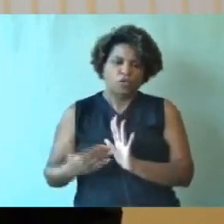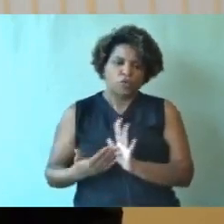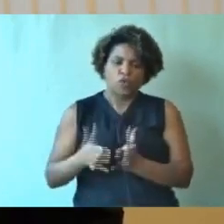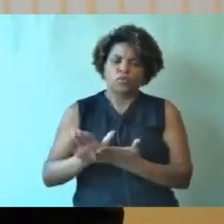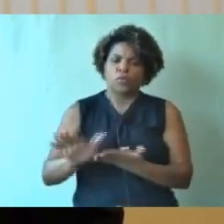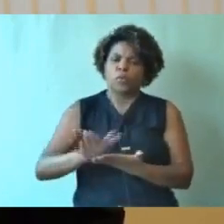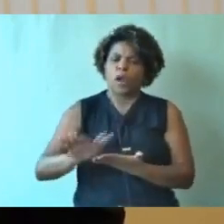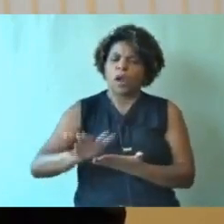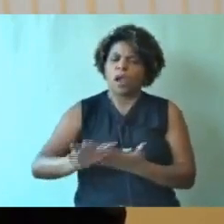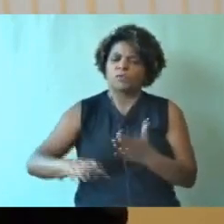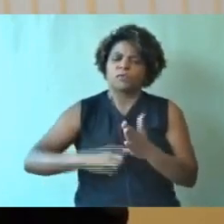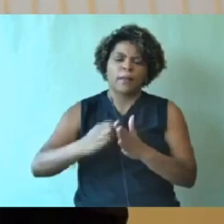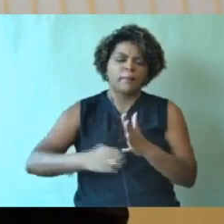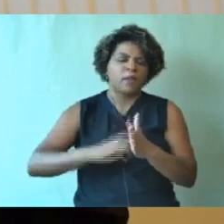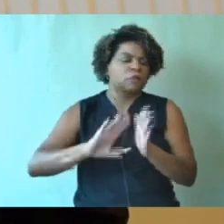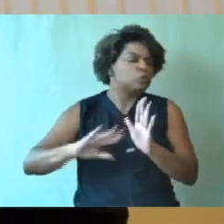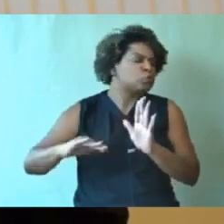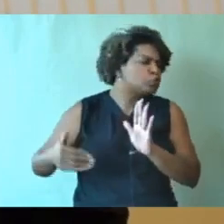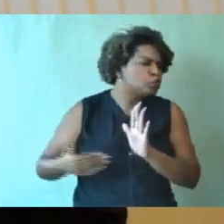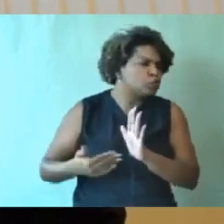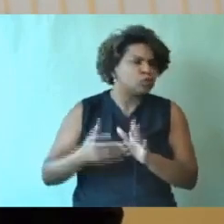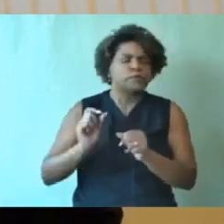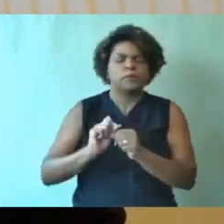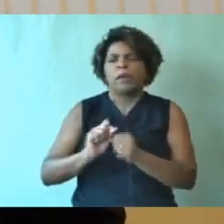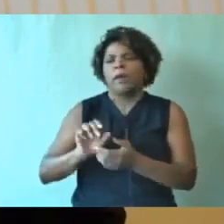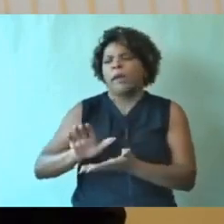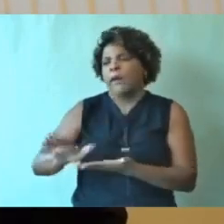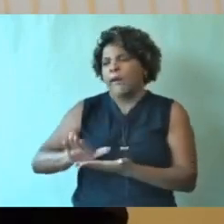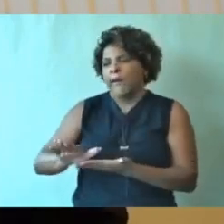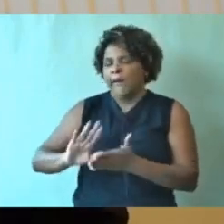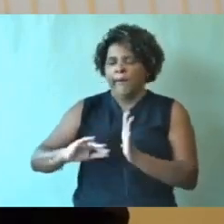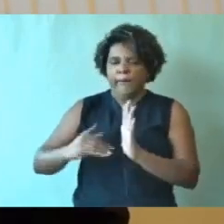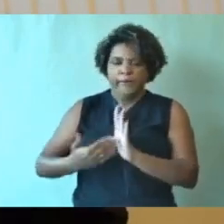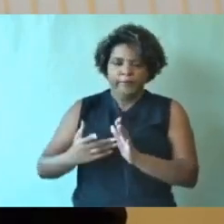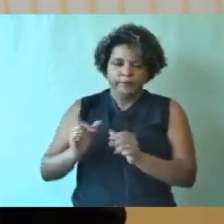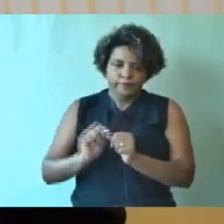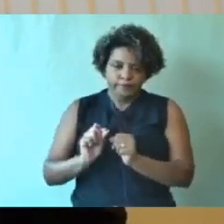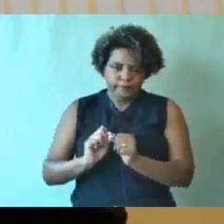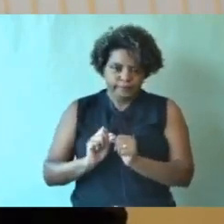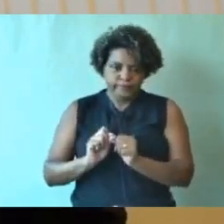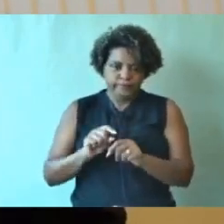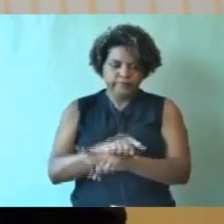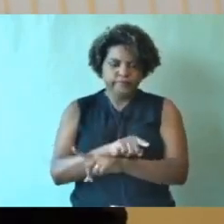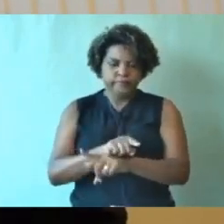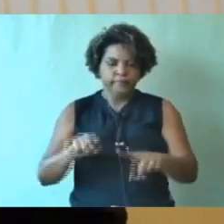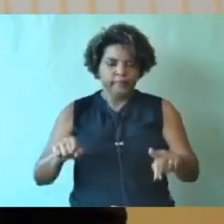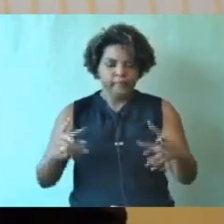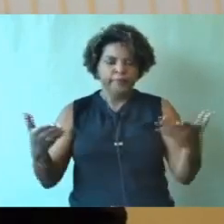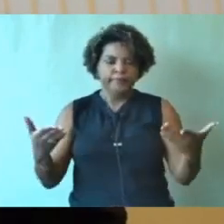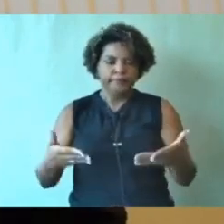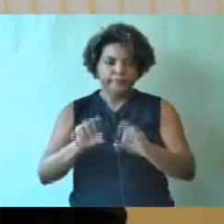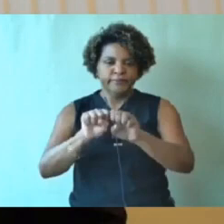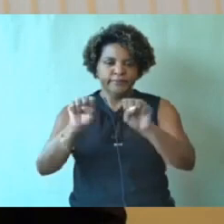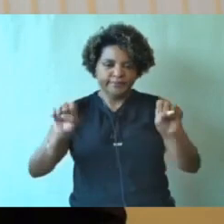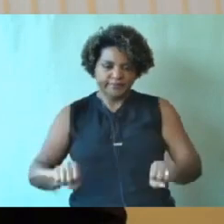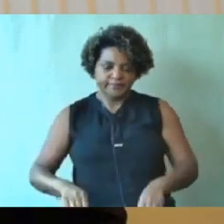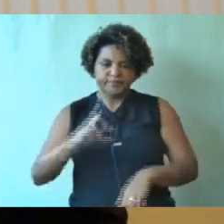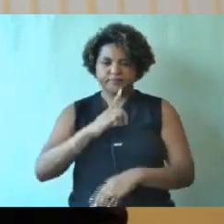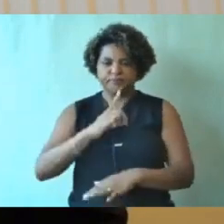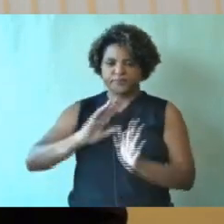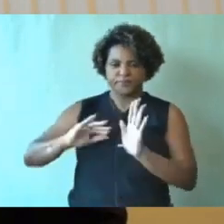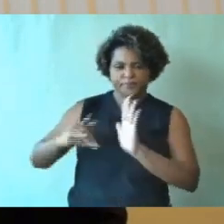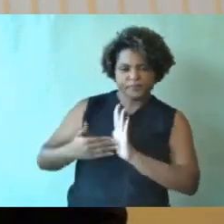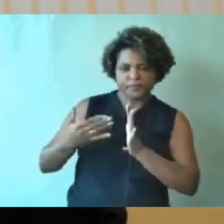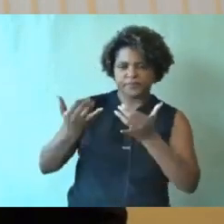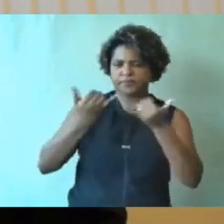tudo que ela está gastando e tudo que ela está operando. Vocês, no sistema hoje, têm quase todos os dados transmitidos